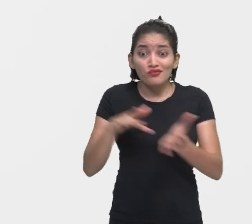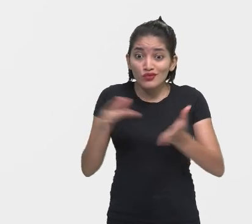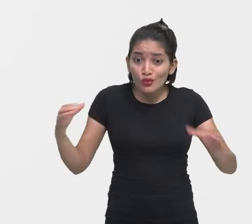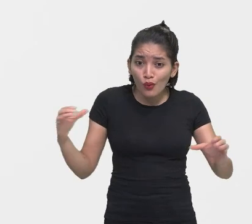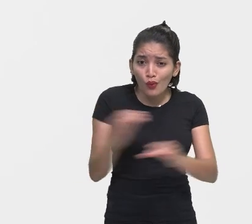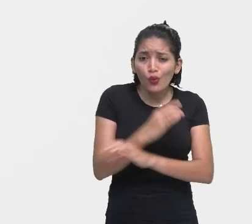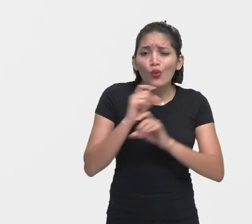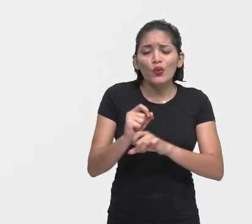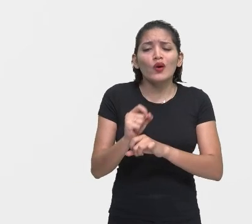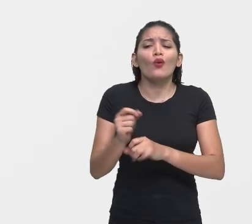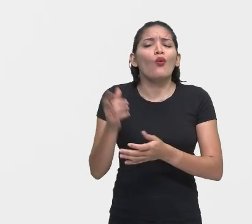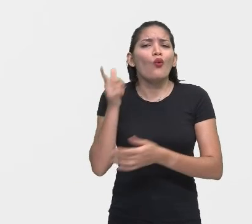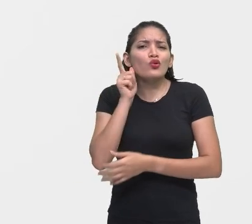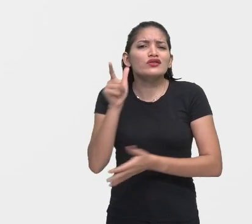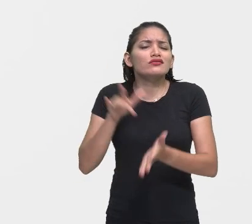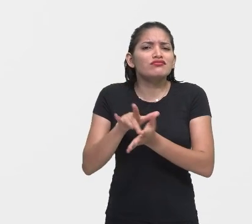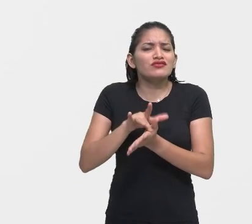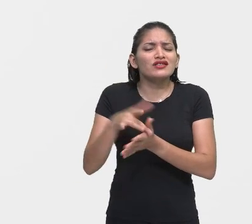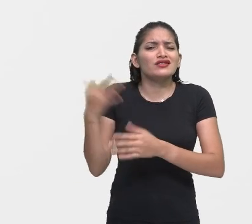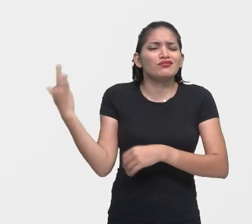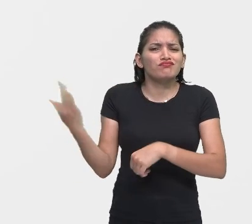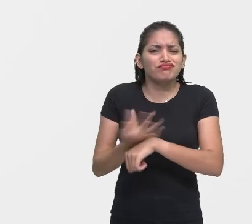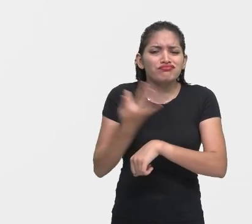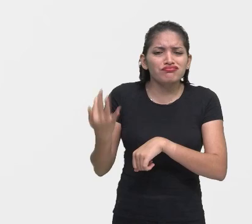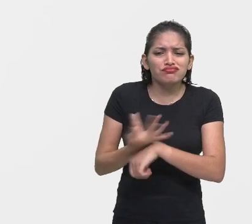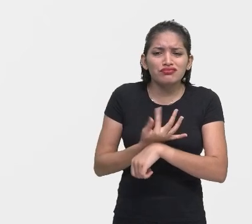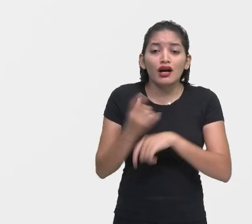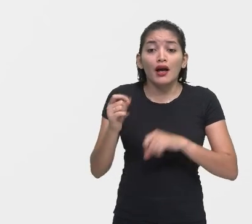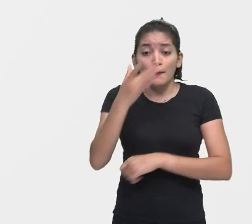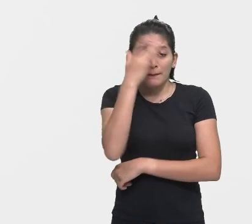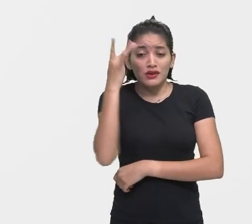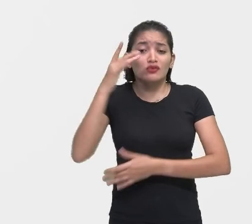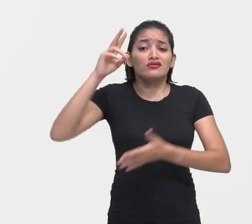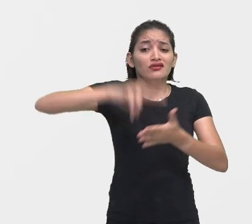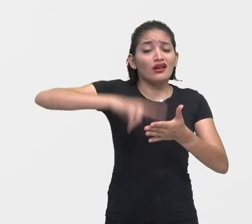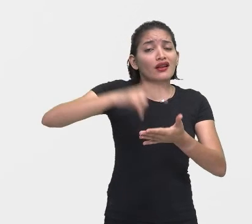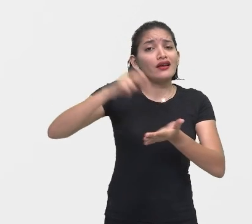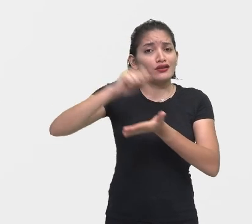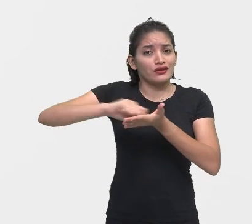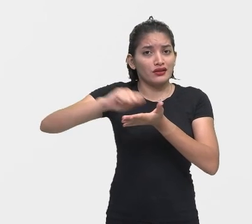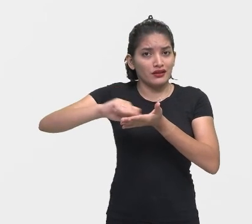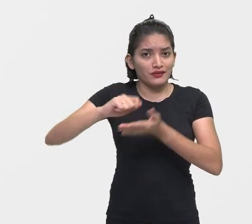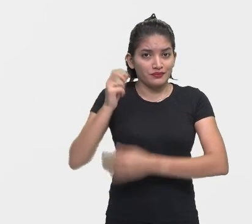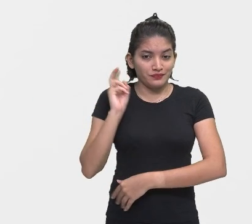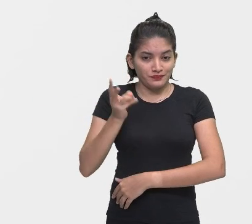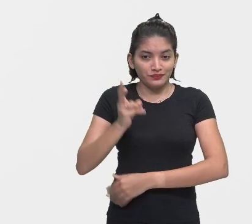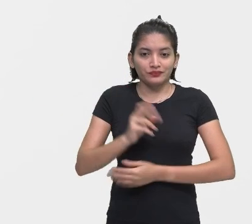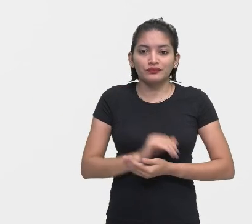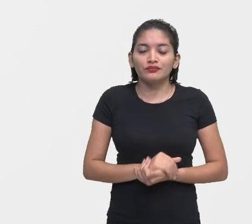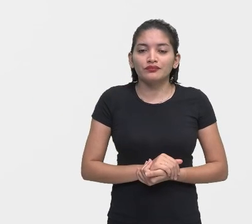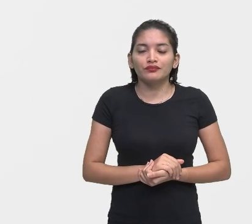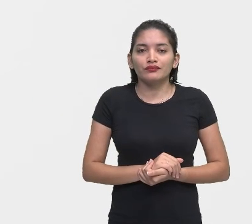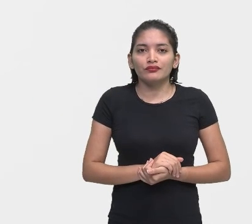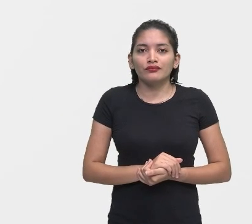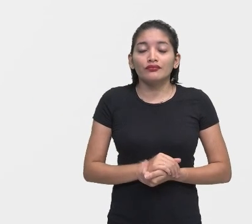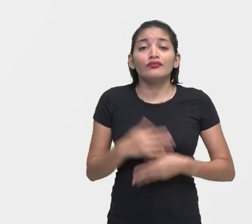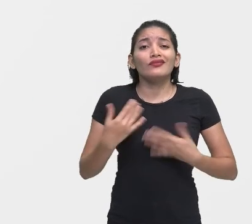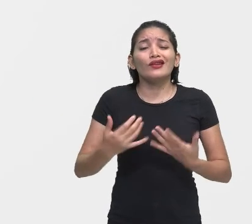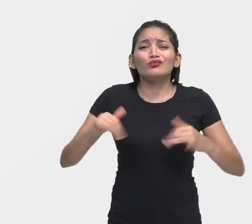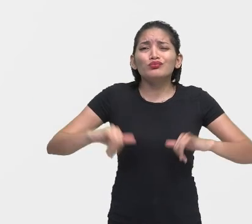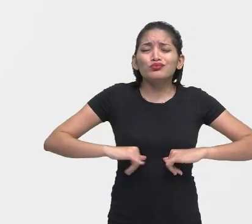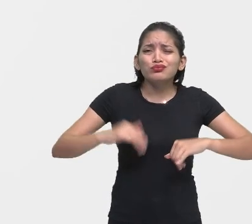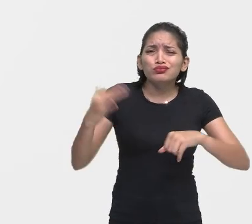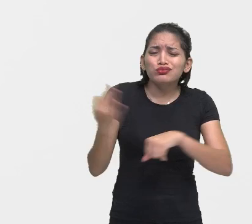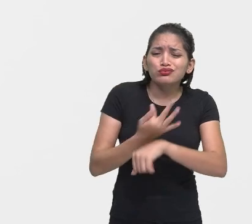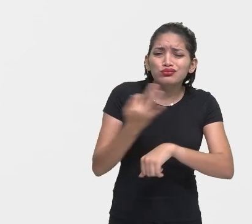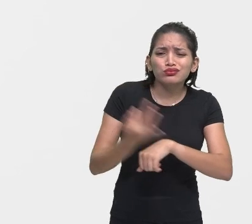que deveras sente. E os que leem o que escreve, seguindo, na dor